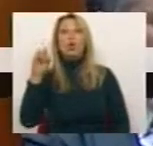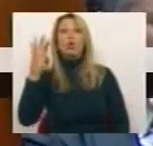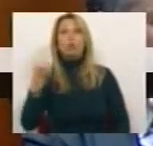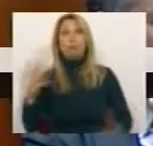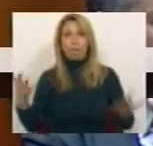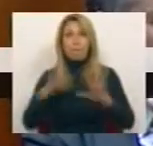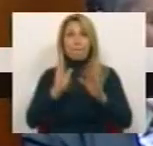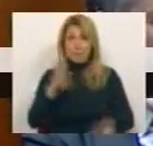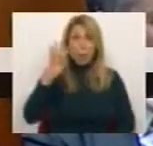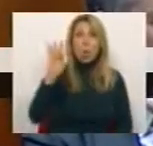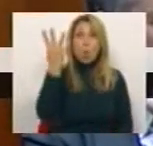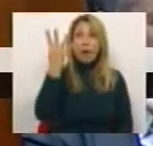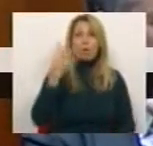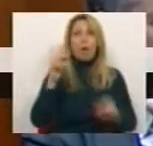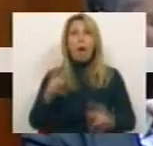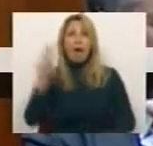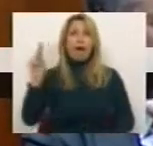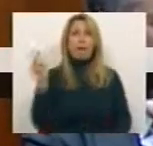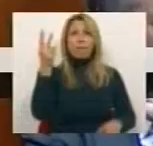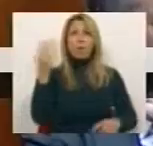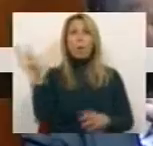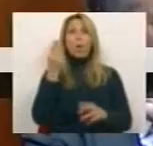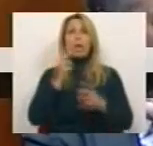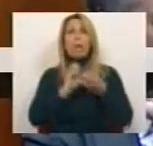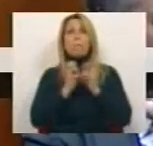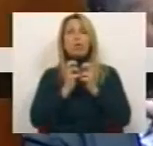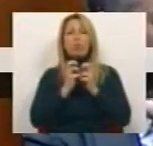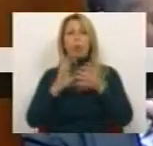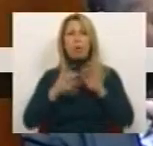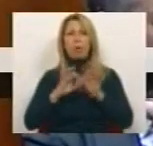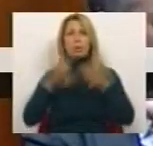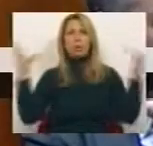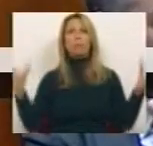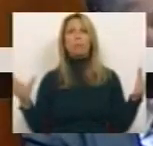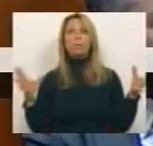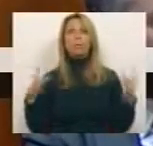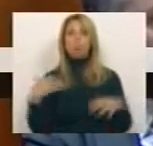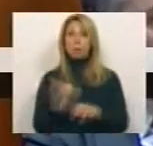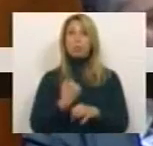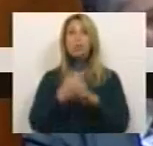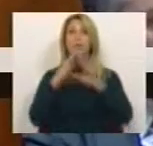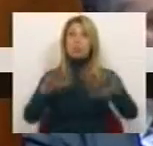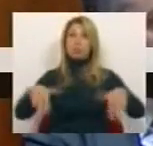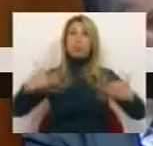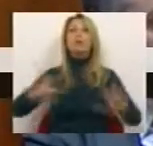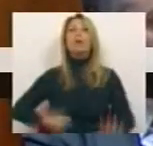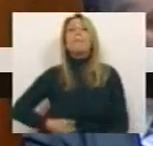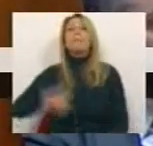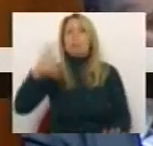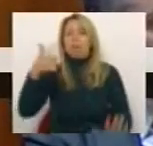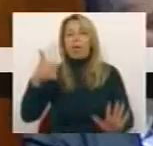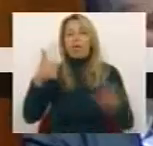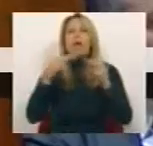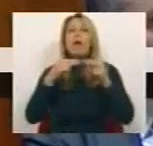unidades motoras e não faz sentido que isso aconteça. O serviço poderia ser marginalmente melhorado na linha